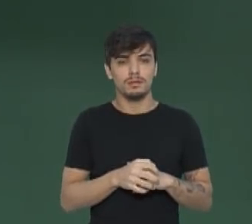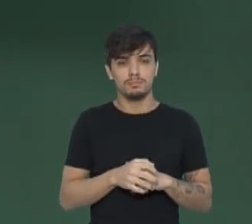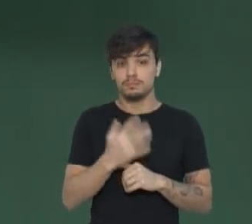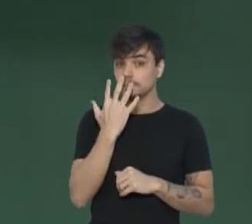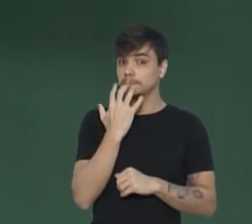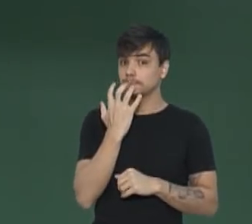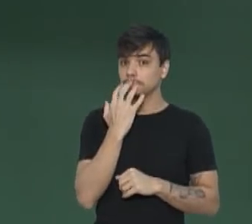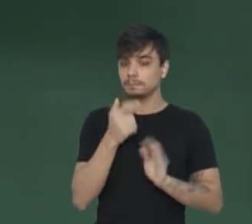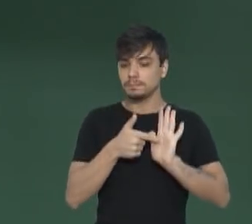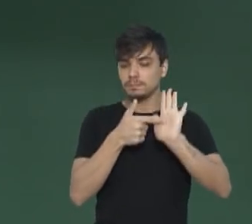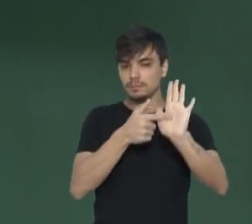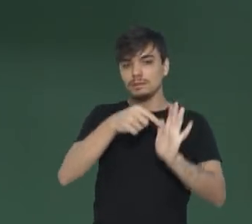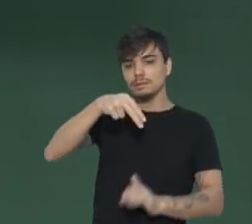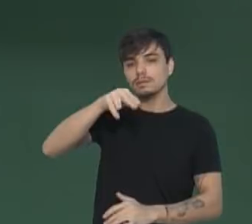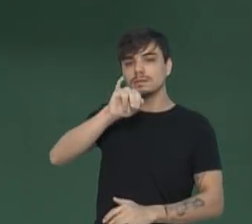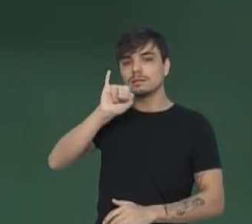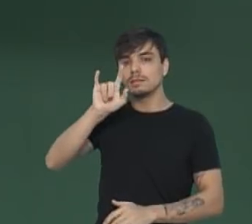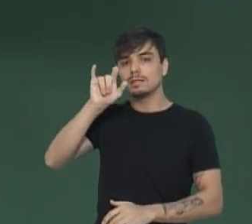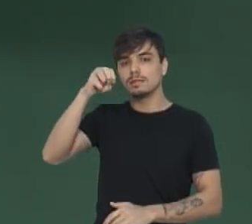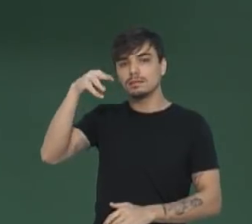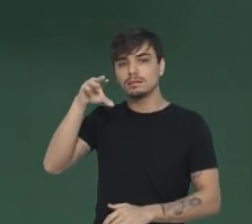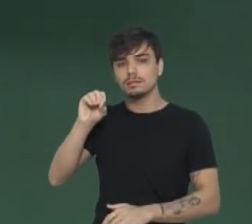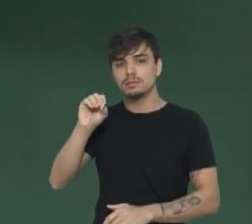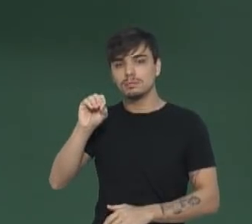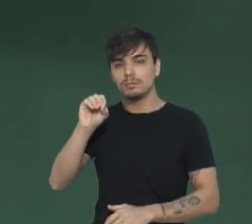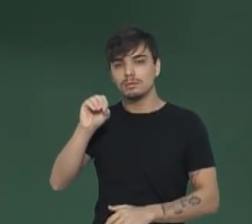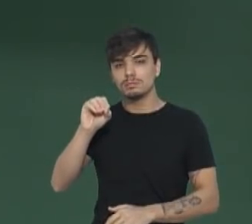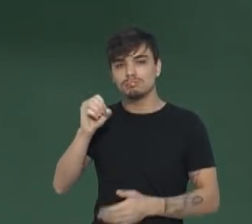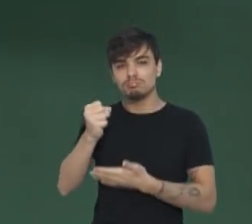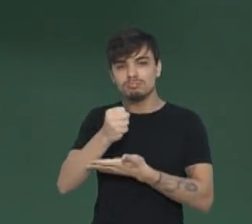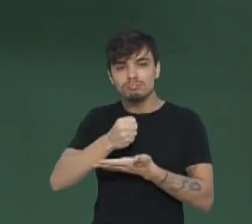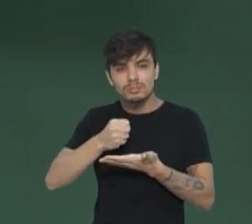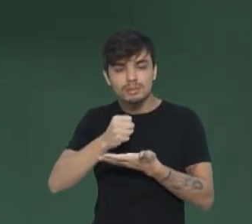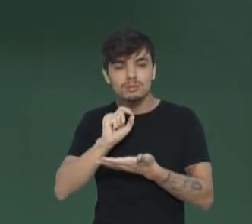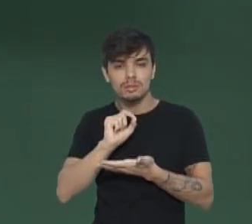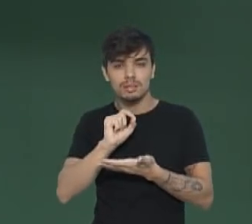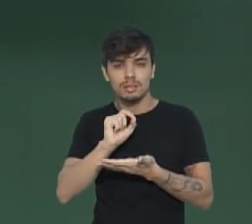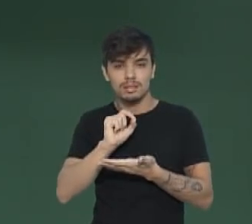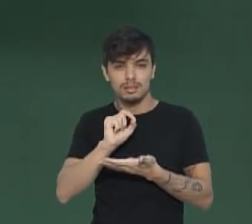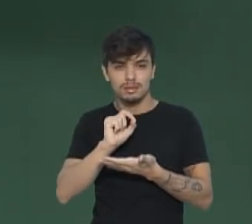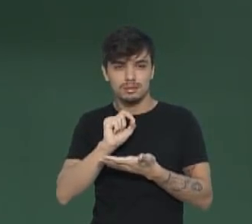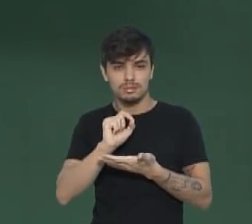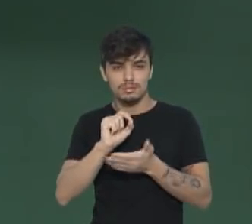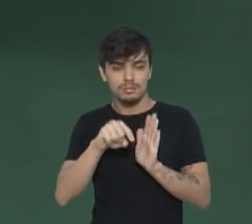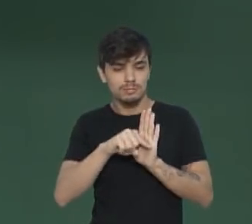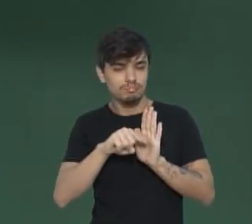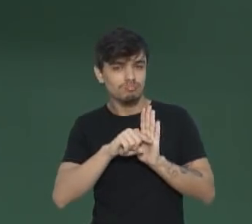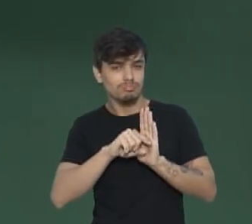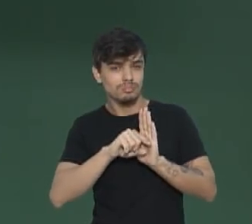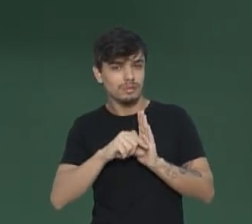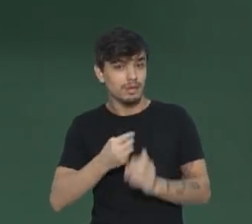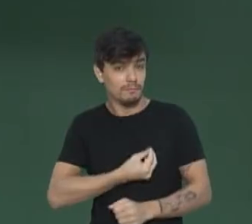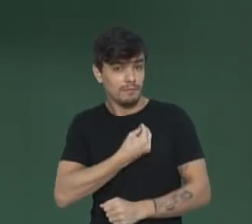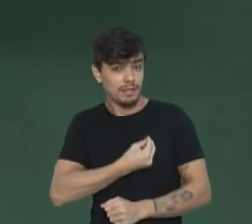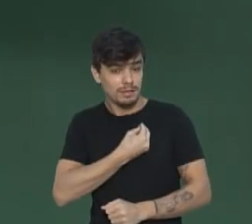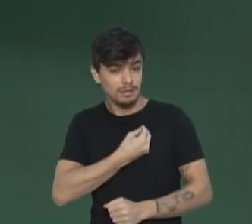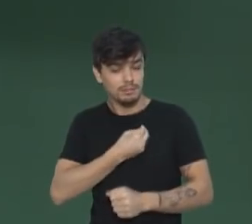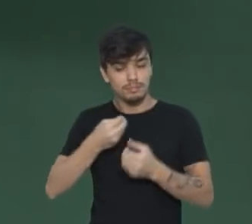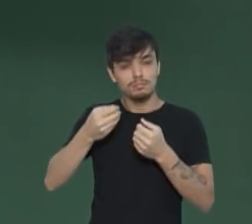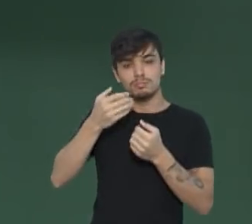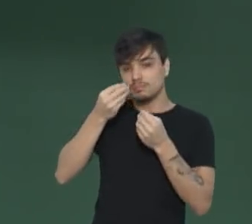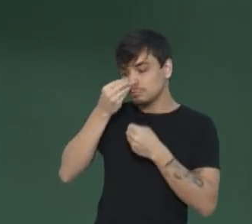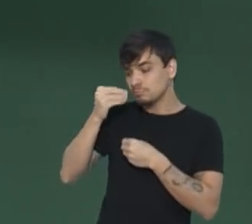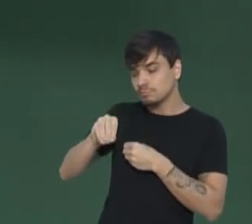como basicamente as formas de negação da vida, de negação do mundo, né?